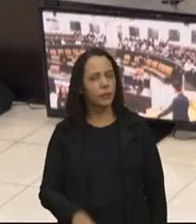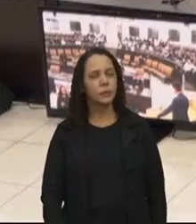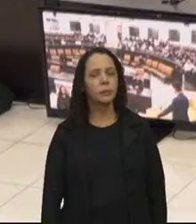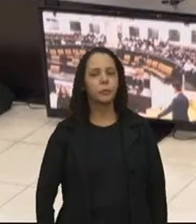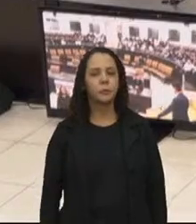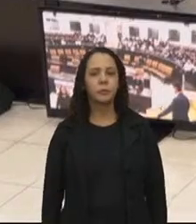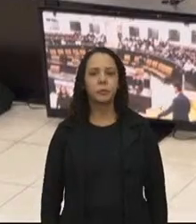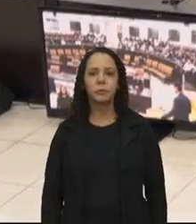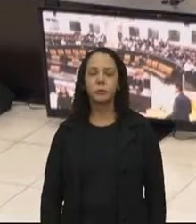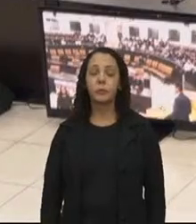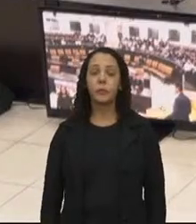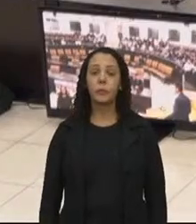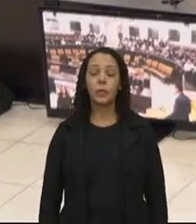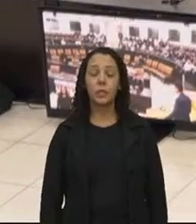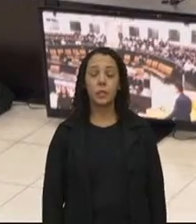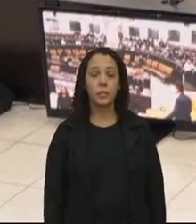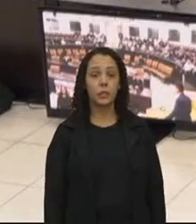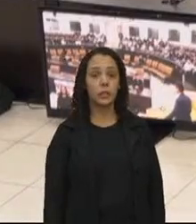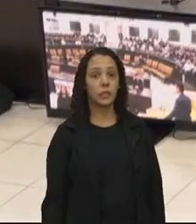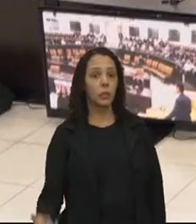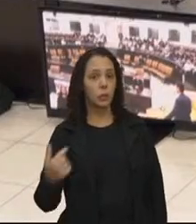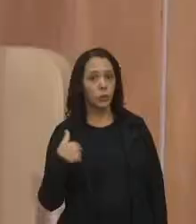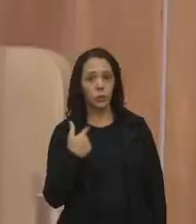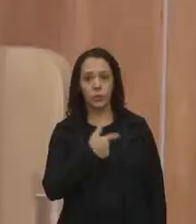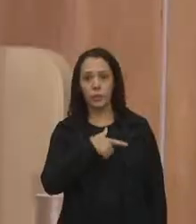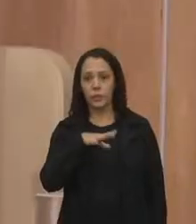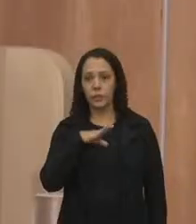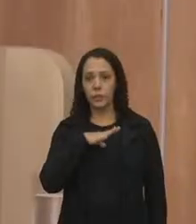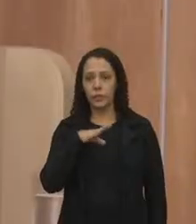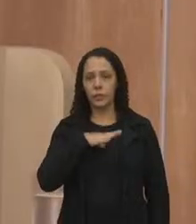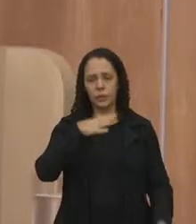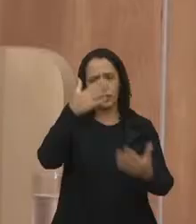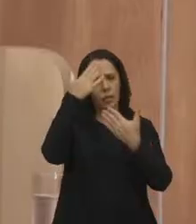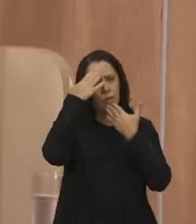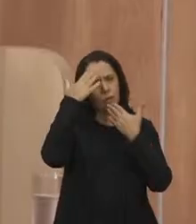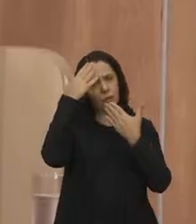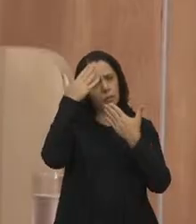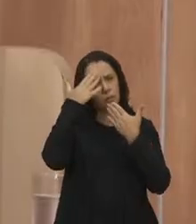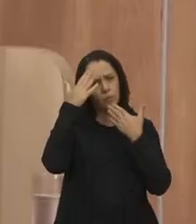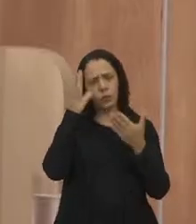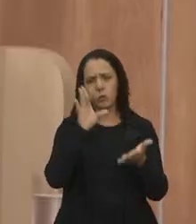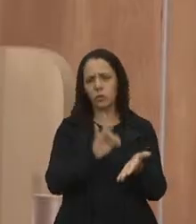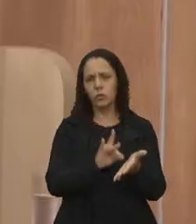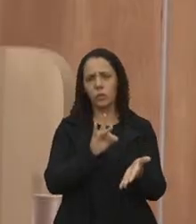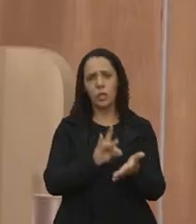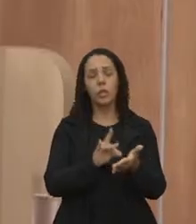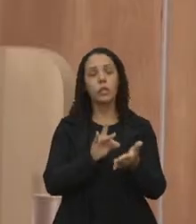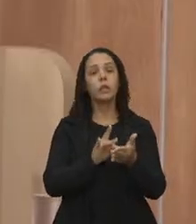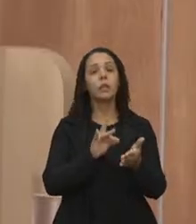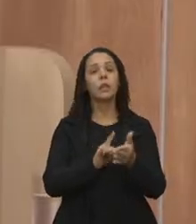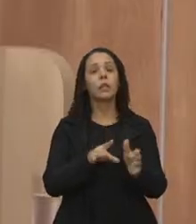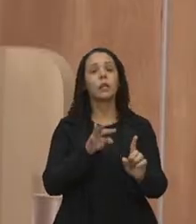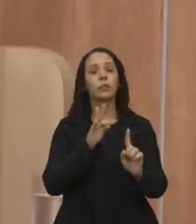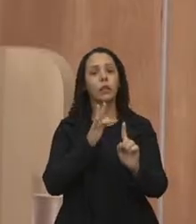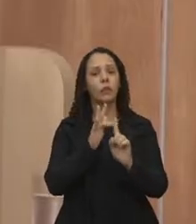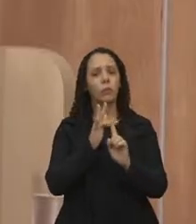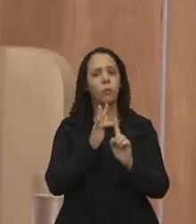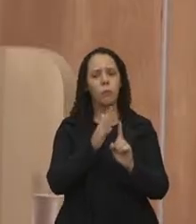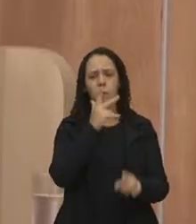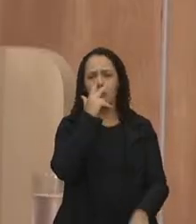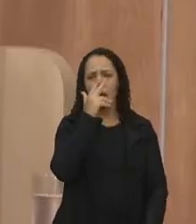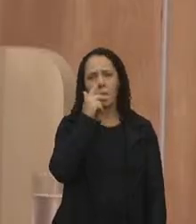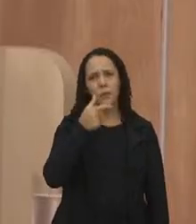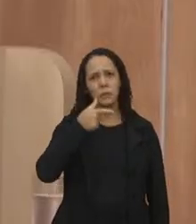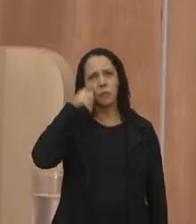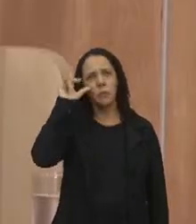Bom, a gente, enquanto município, né, a gente é muito grato ao Instituto Federal. Parece que foi ontem, né, dia 11 de agosto